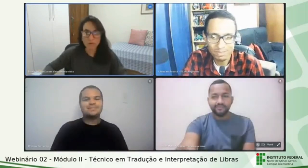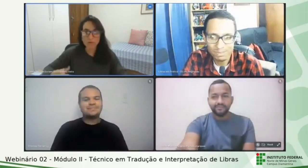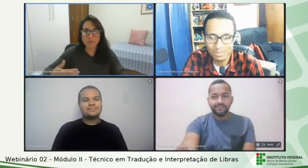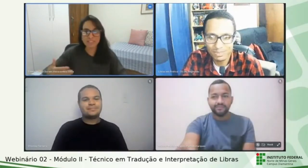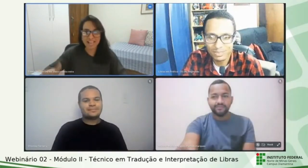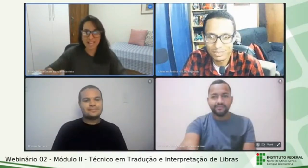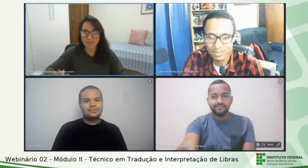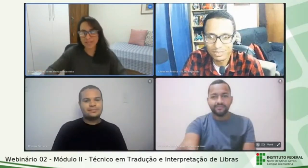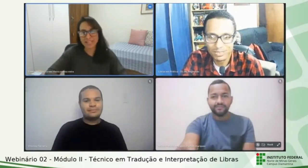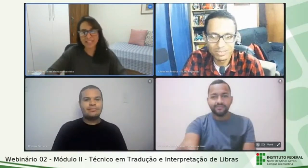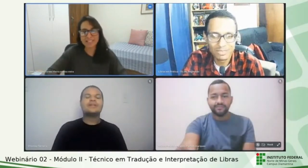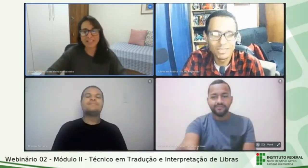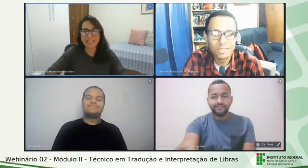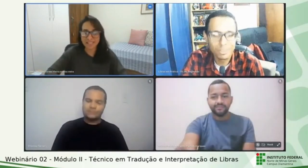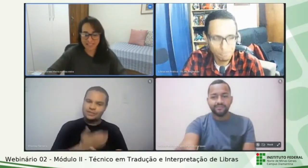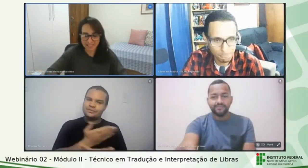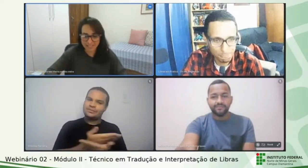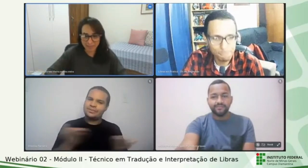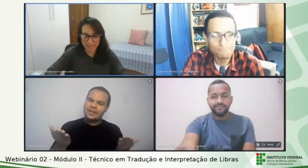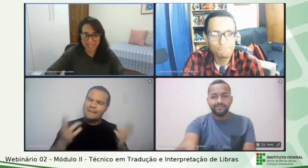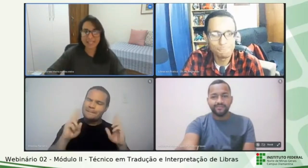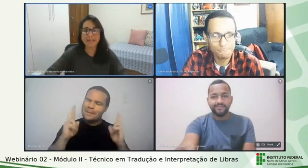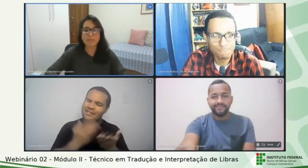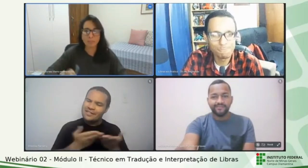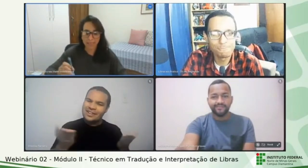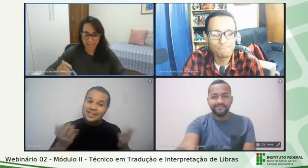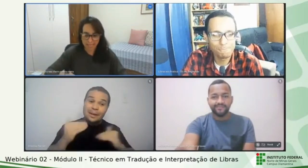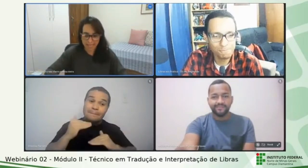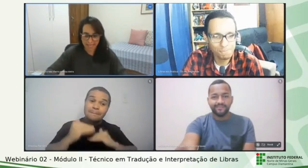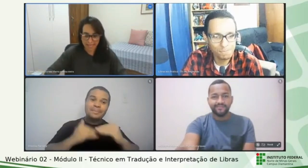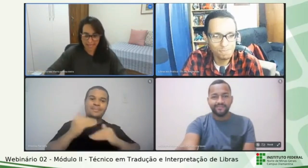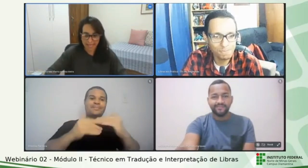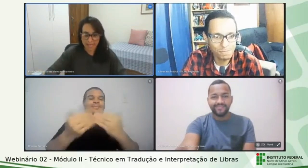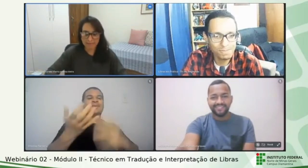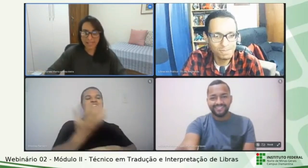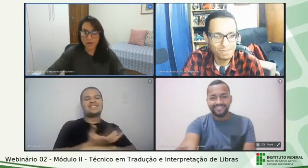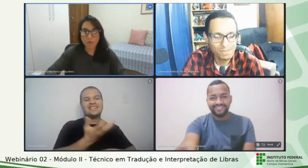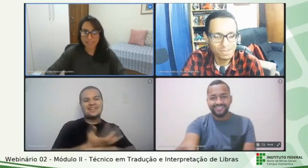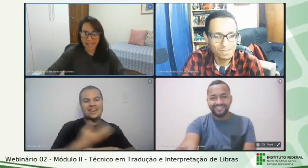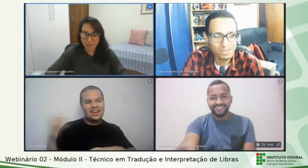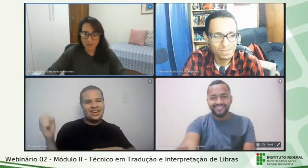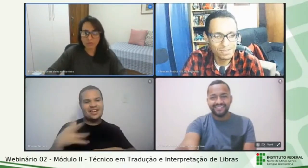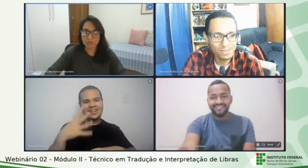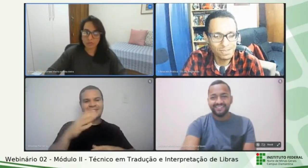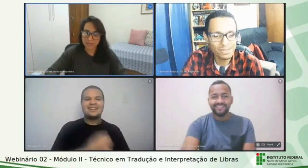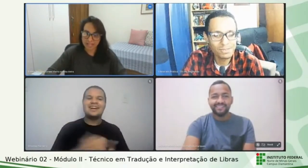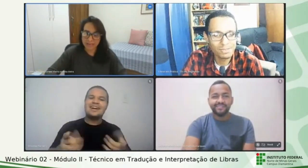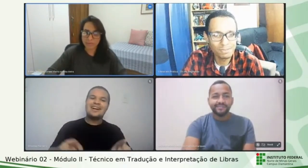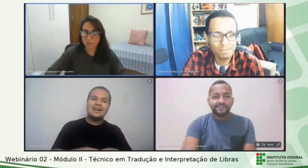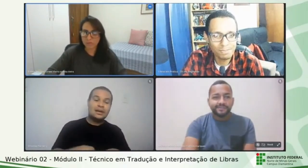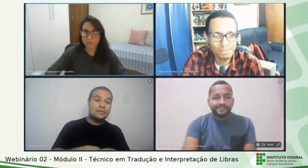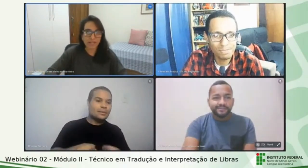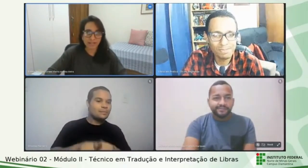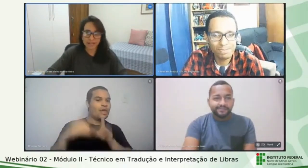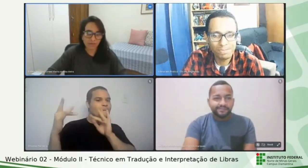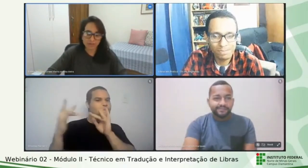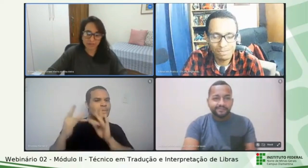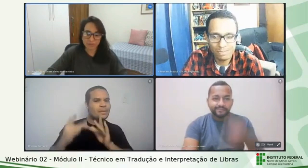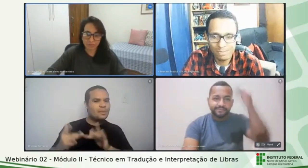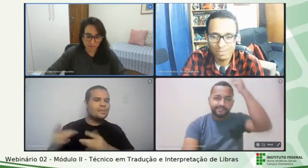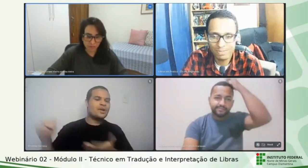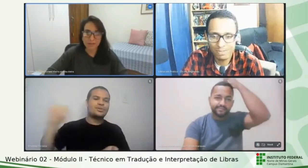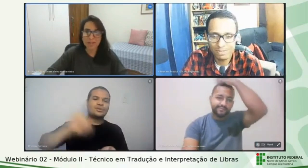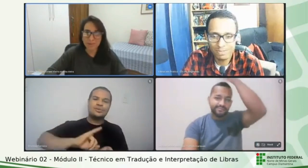vocês tenham muito sucesso aí nessa disciplina. Fiquem em contato com o tutor sempre. O tutor